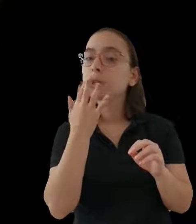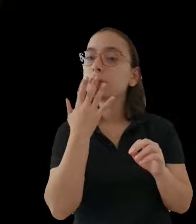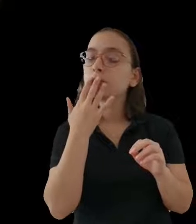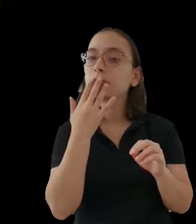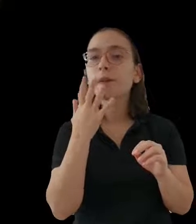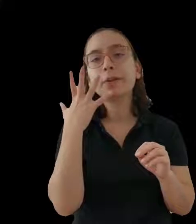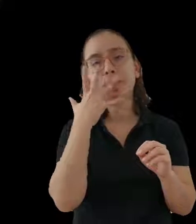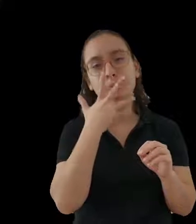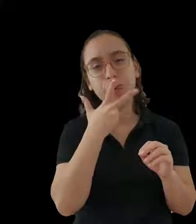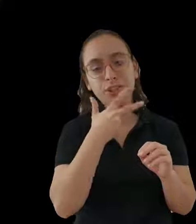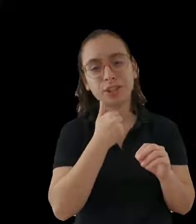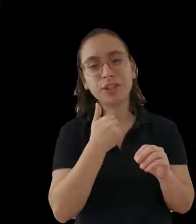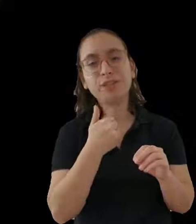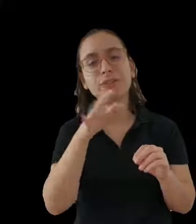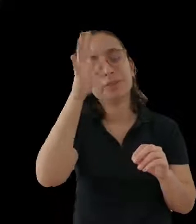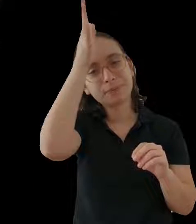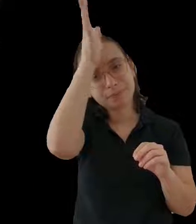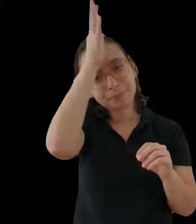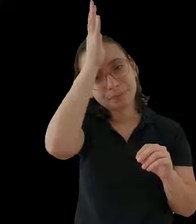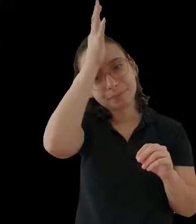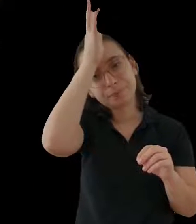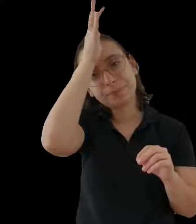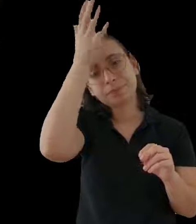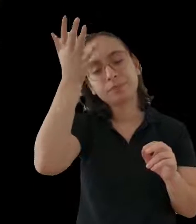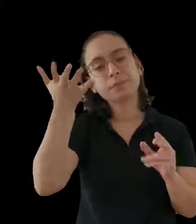coloridinho, que deve ser mais bonito, né?